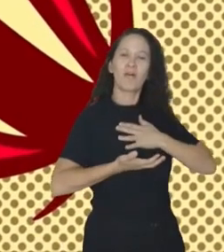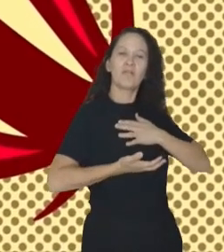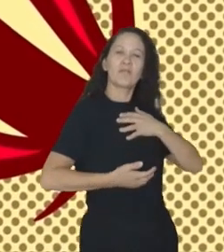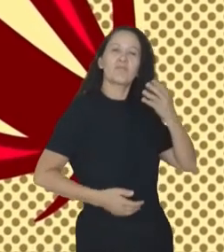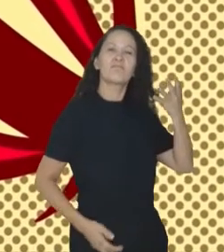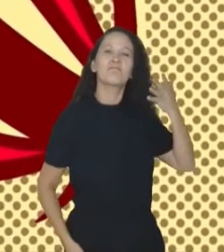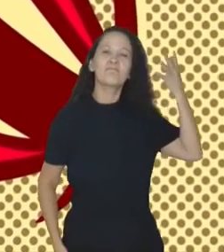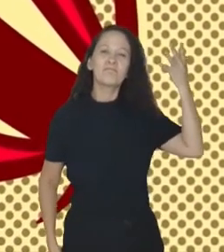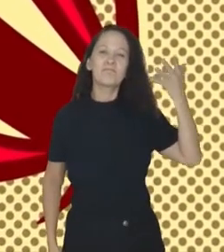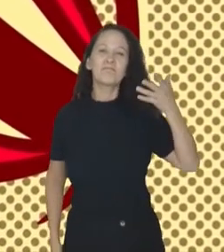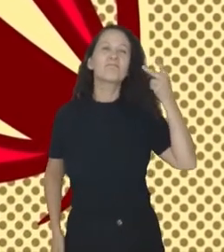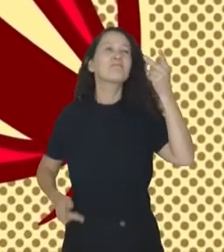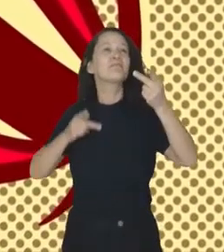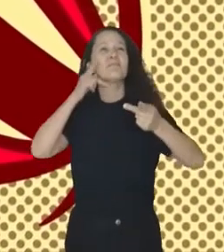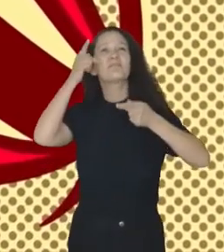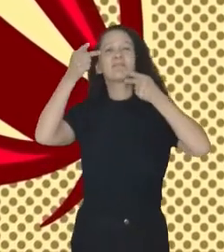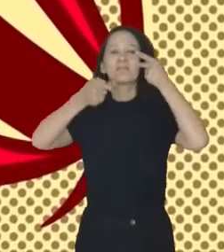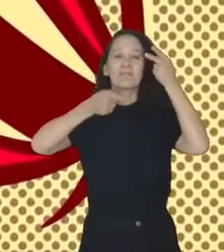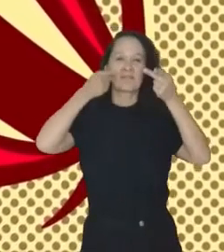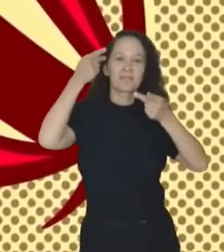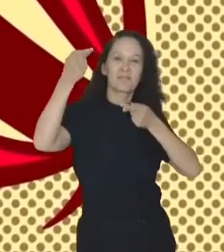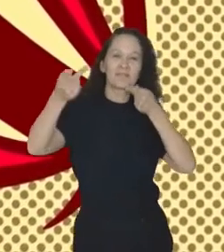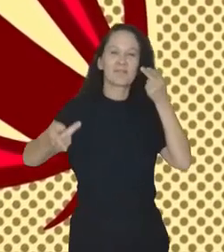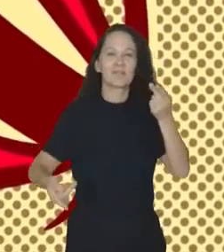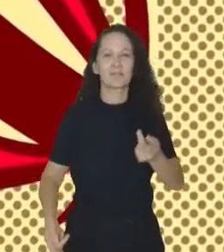agora eu vou falar.